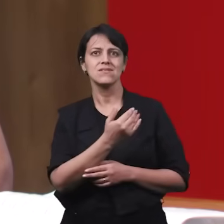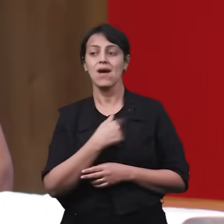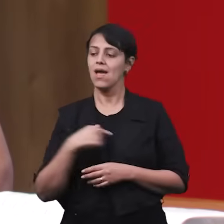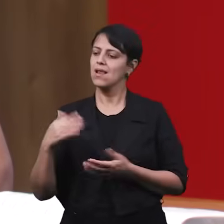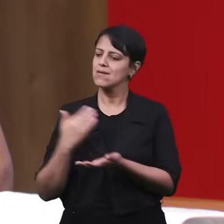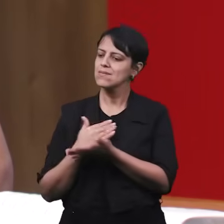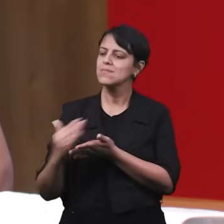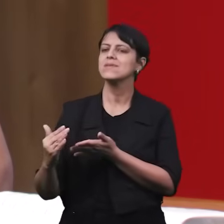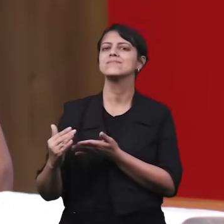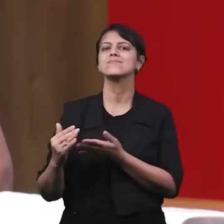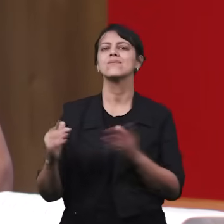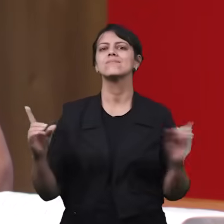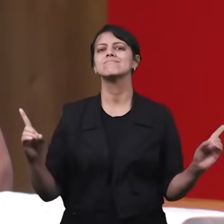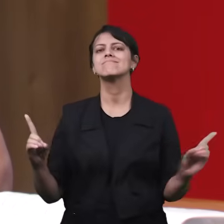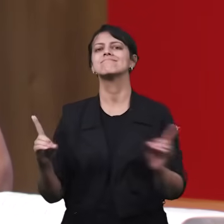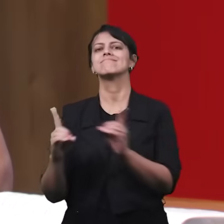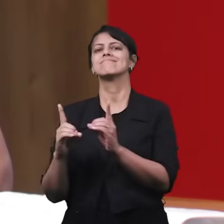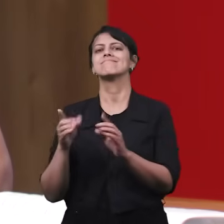ido com frequência aos cultos.